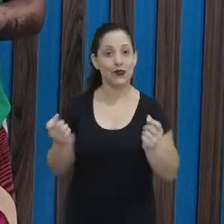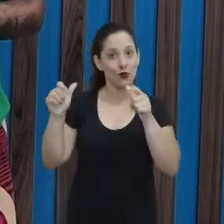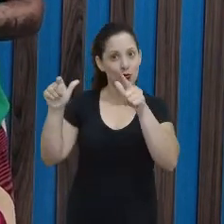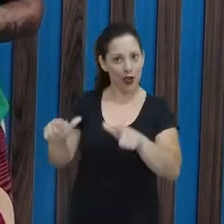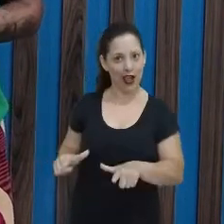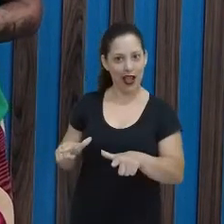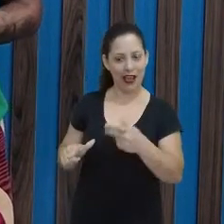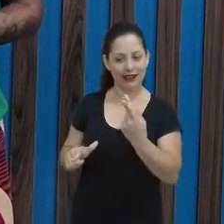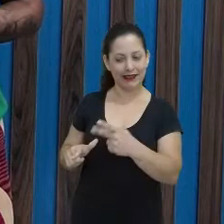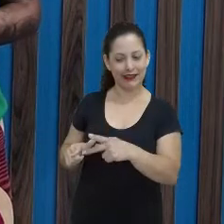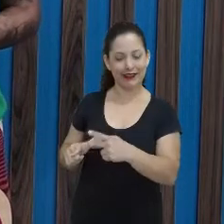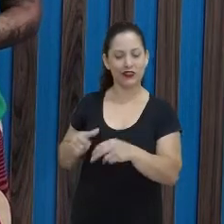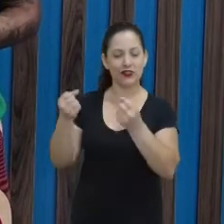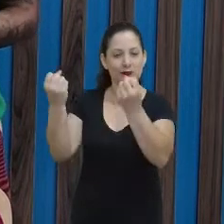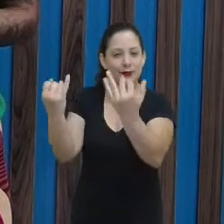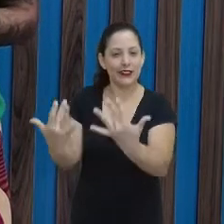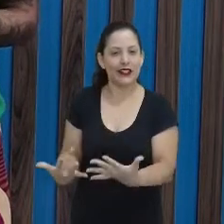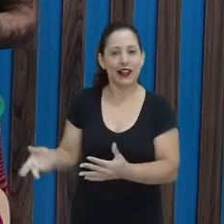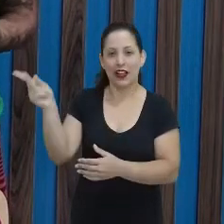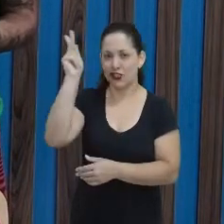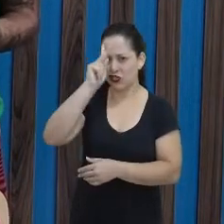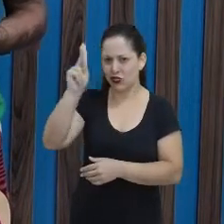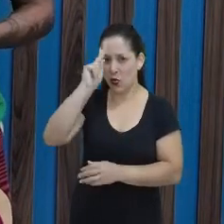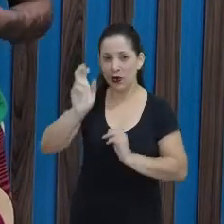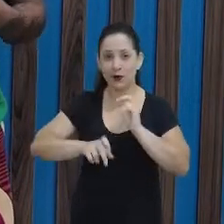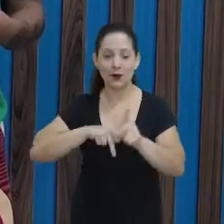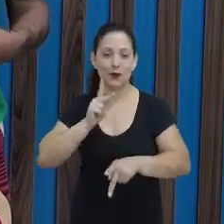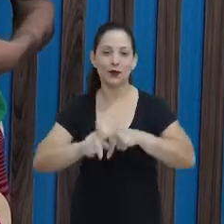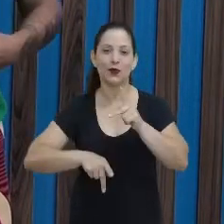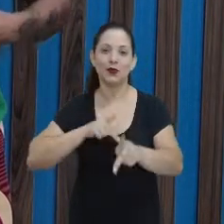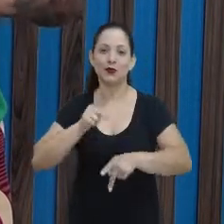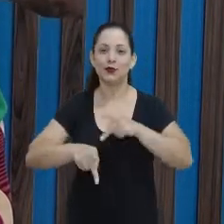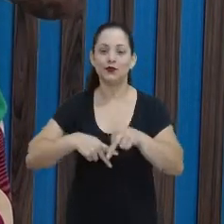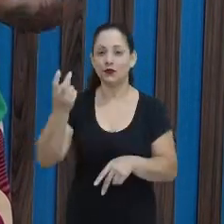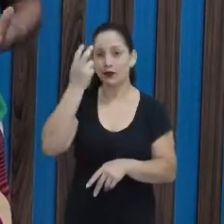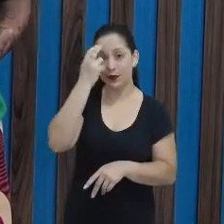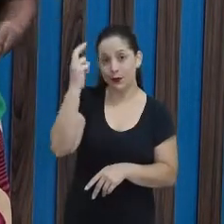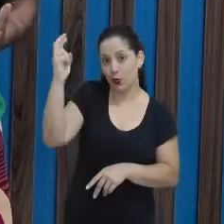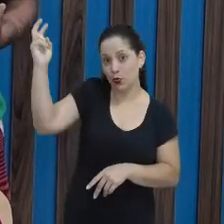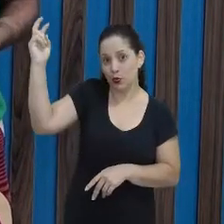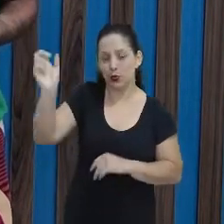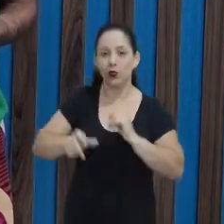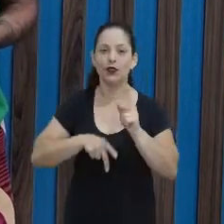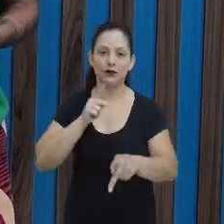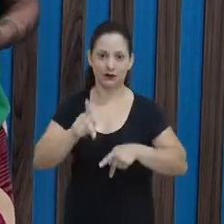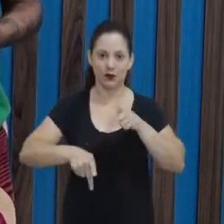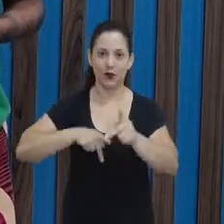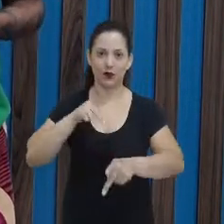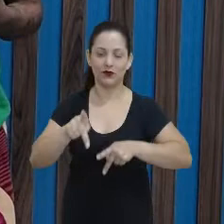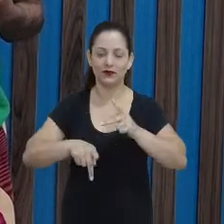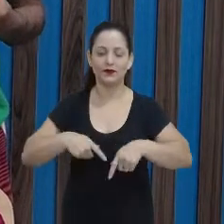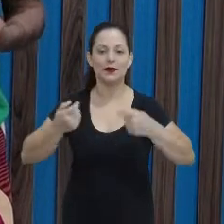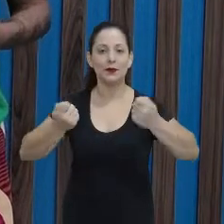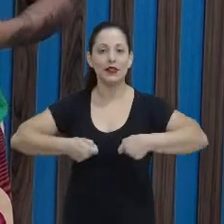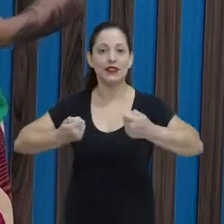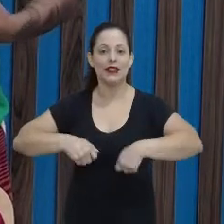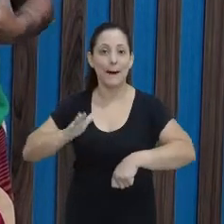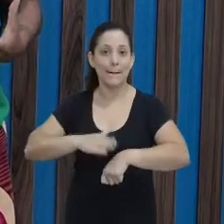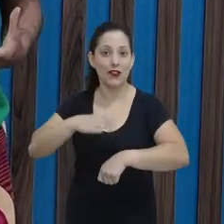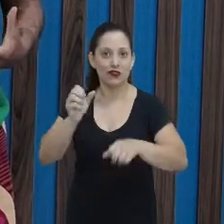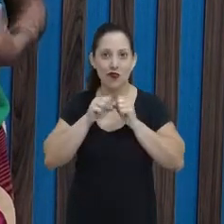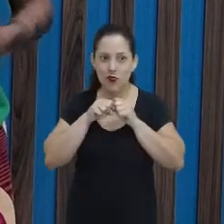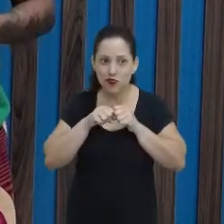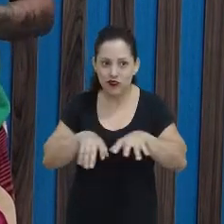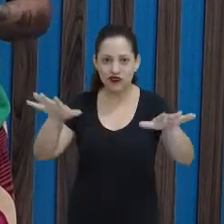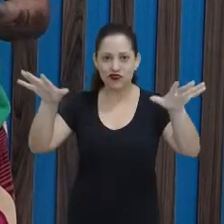que contam a história popular, contam a cultura popular, tem que ser cada vez mais